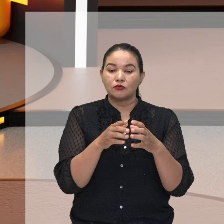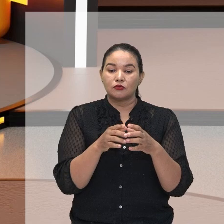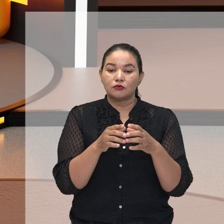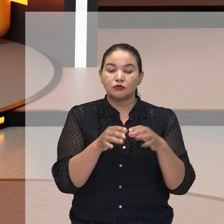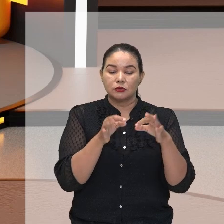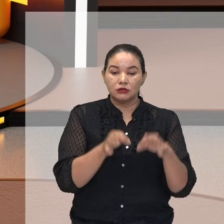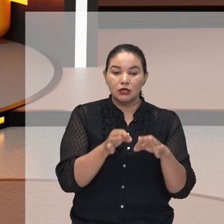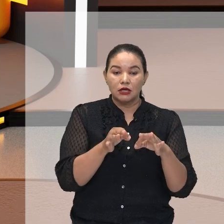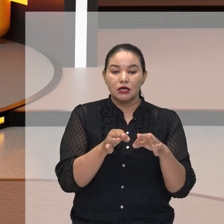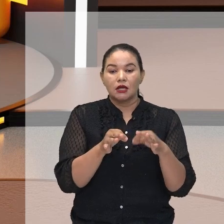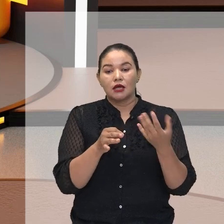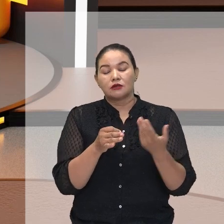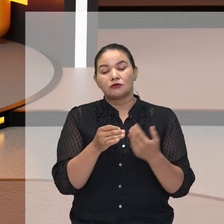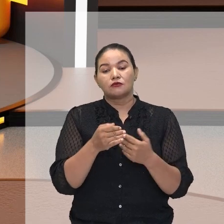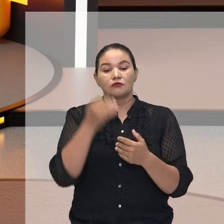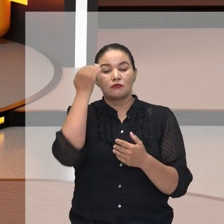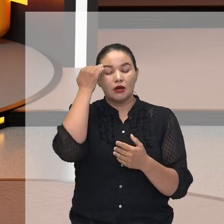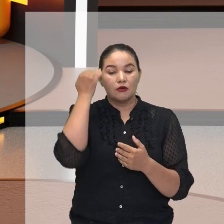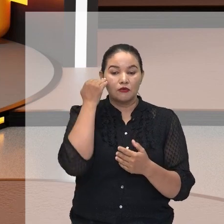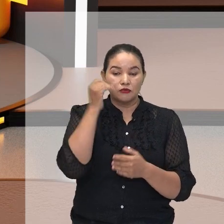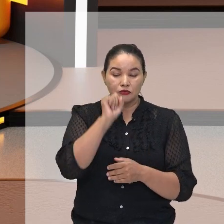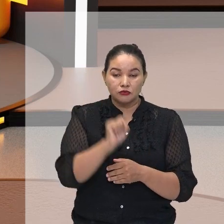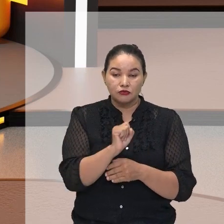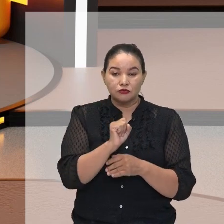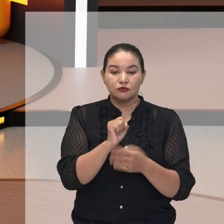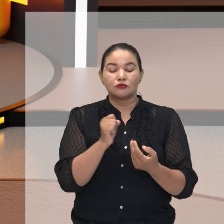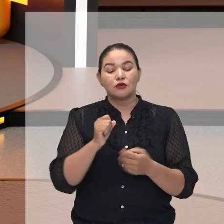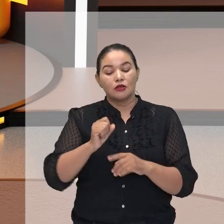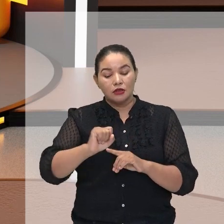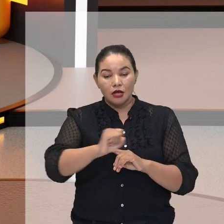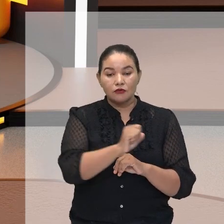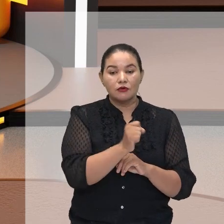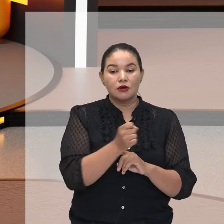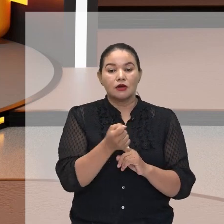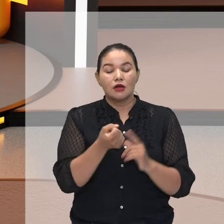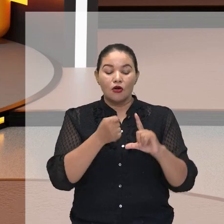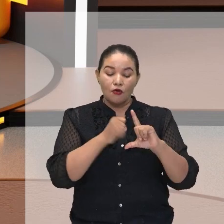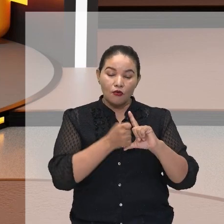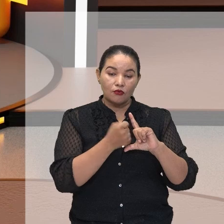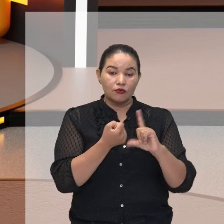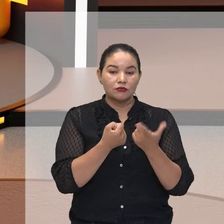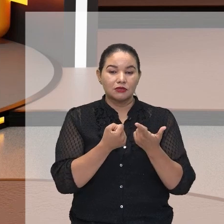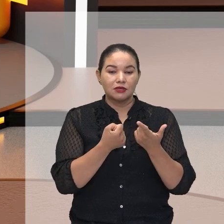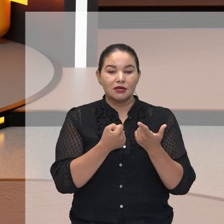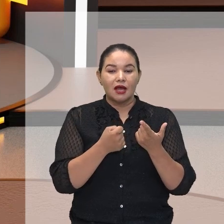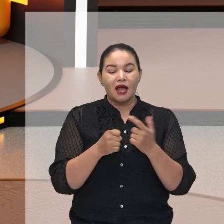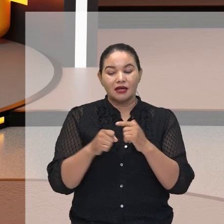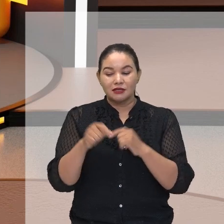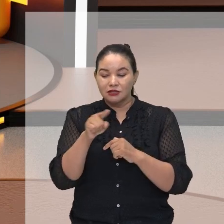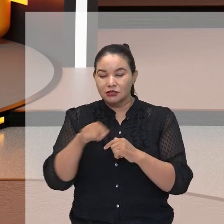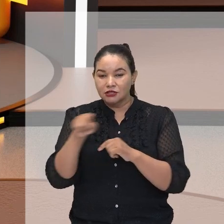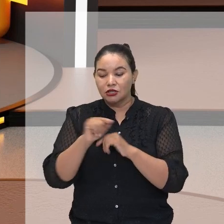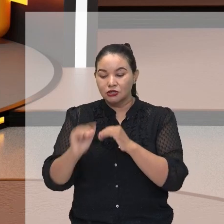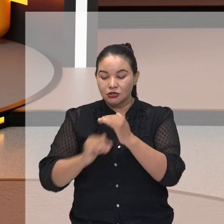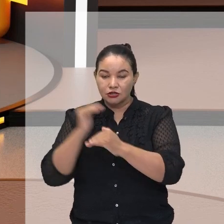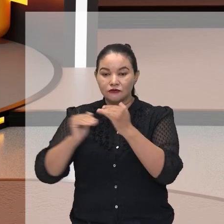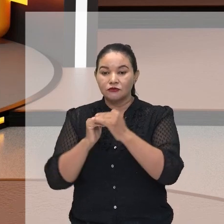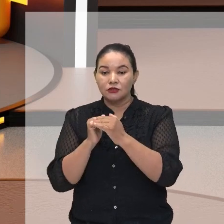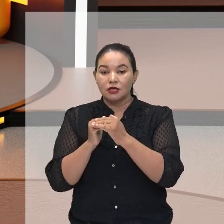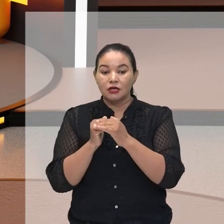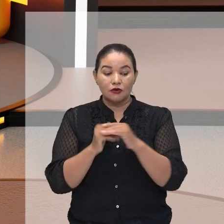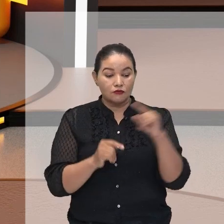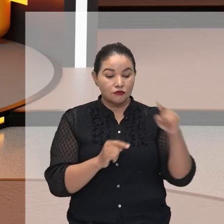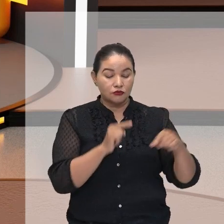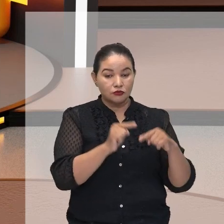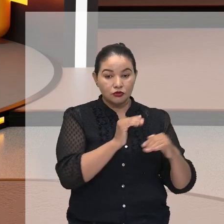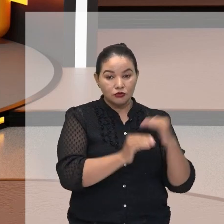a Coreia do Sul, né? Taiwan, Hong Kong. Será que esses países, eles vão se desenvolver assim como esses